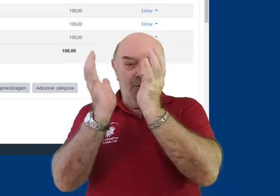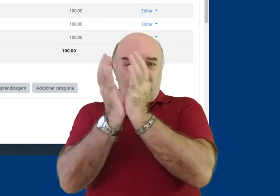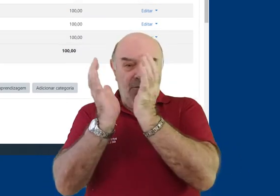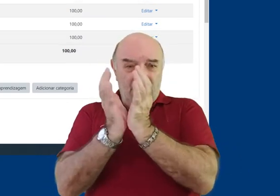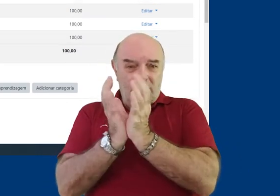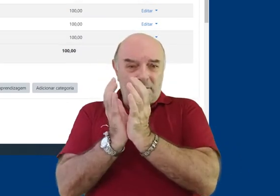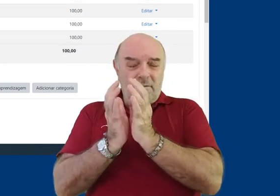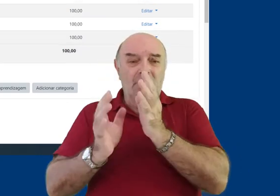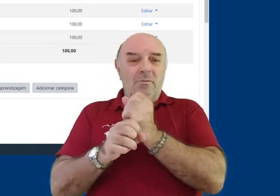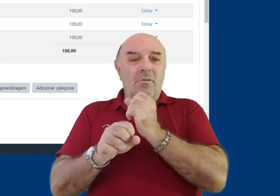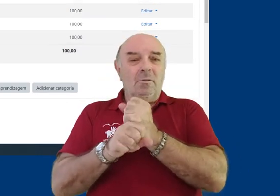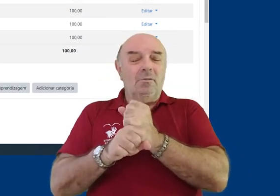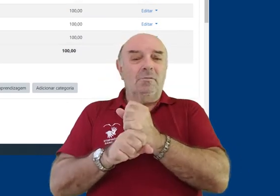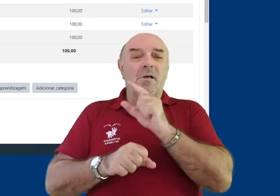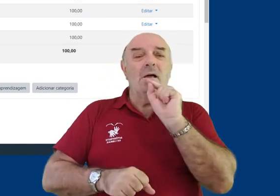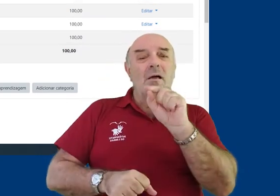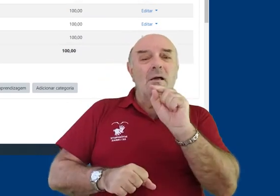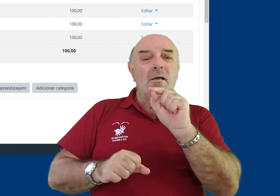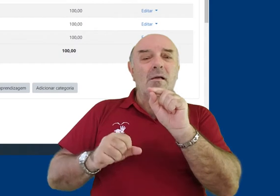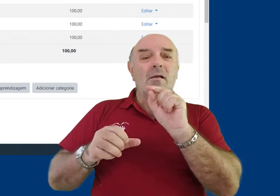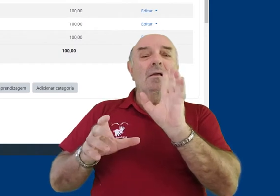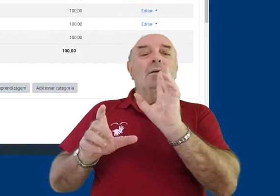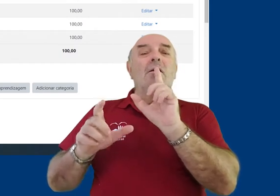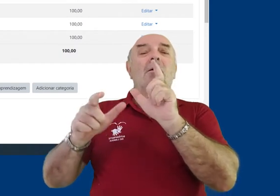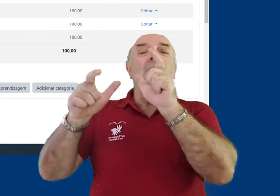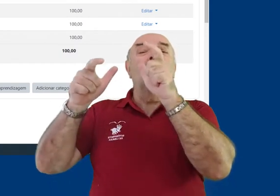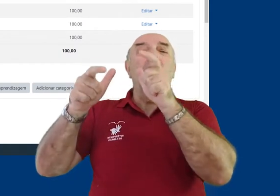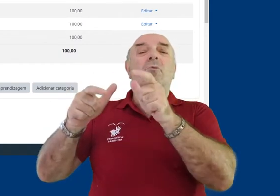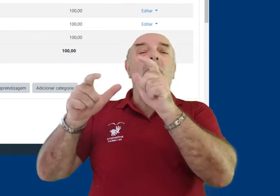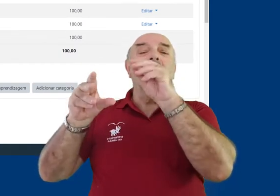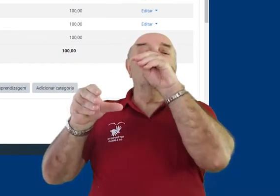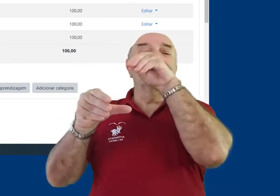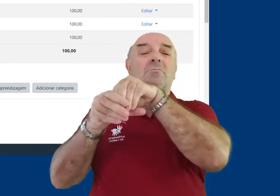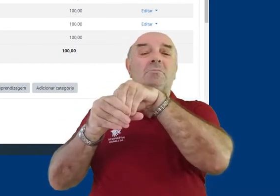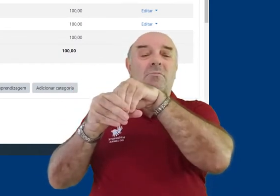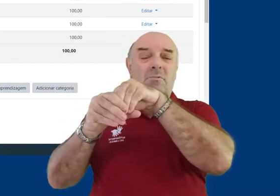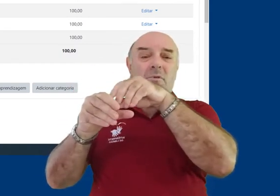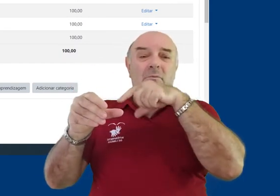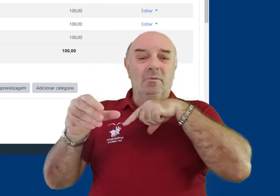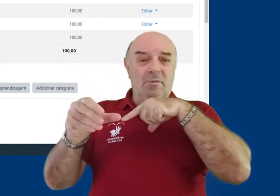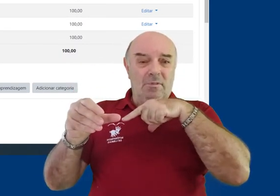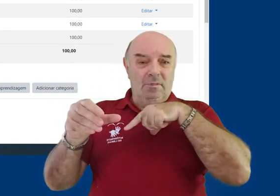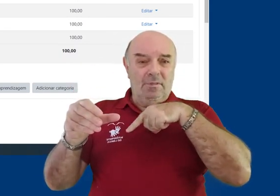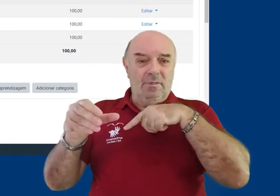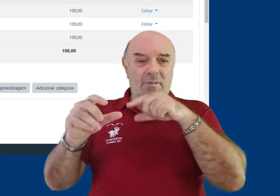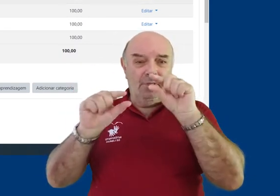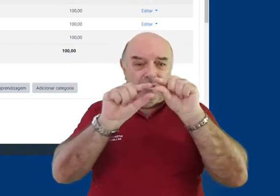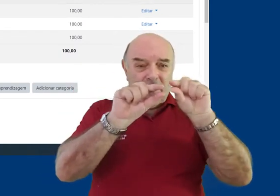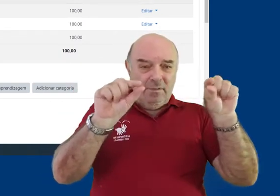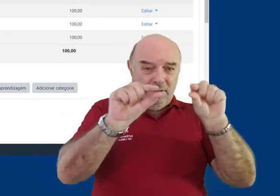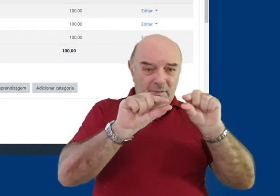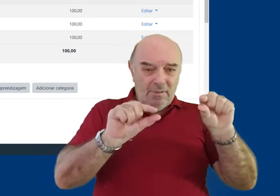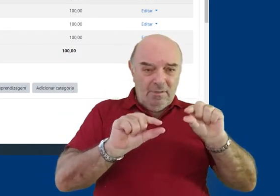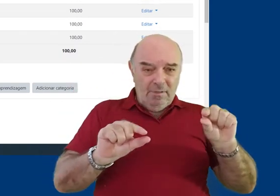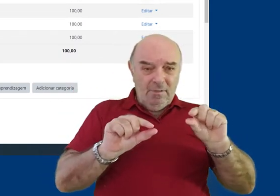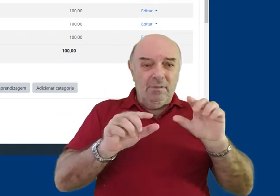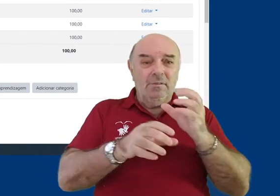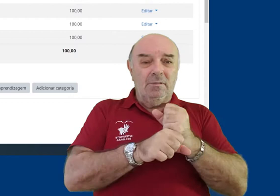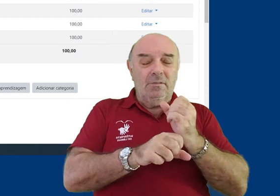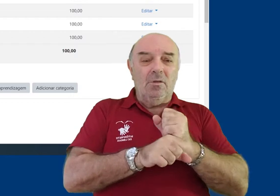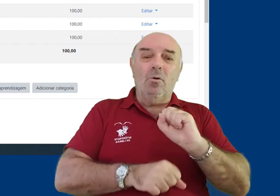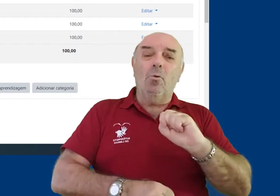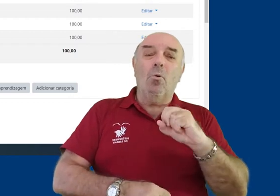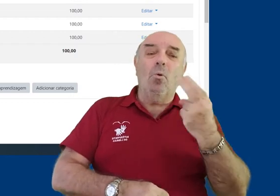Categorias de nota são repositórios que podem conter itens de nota